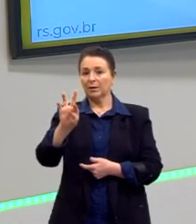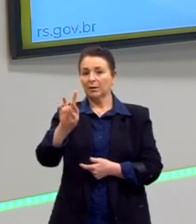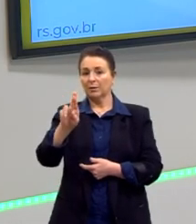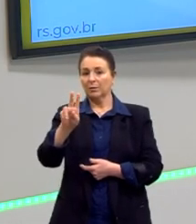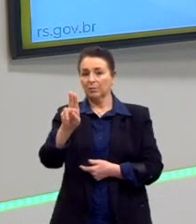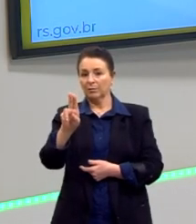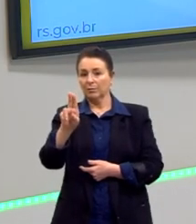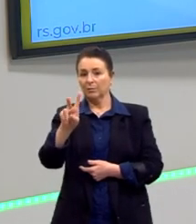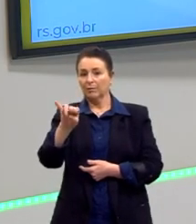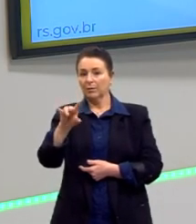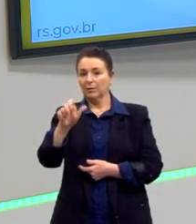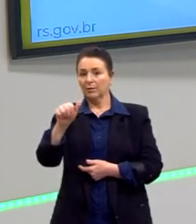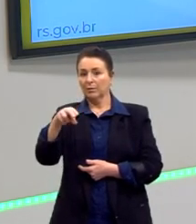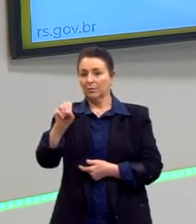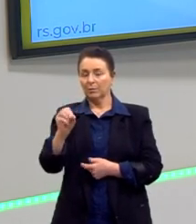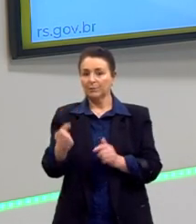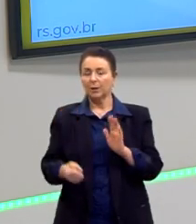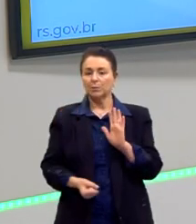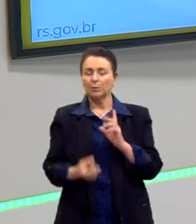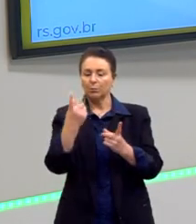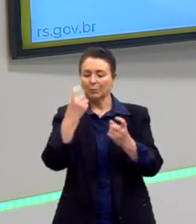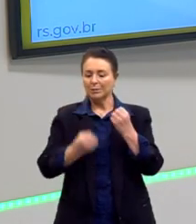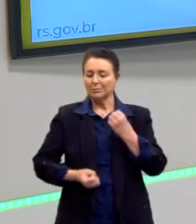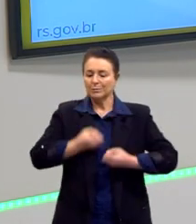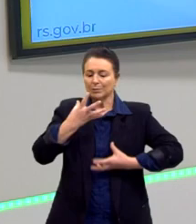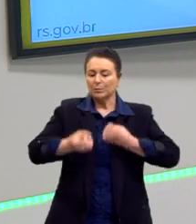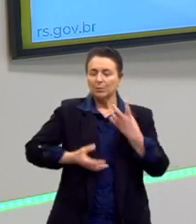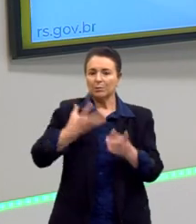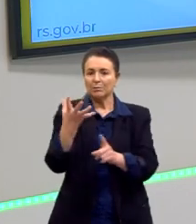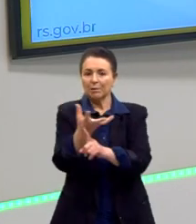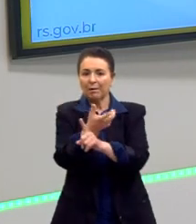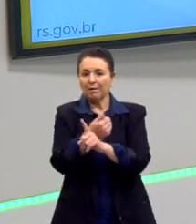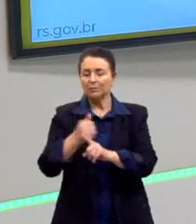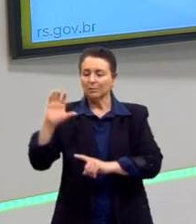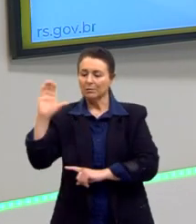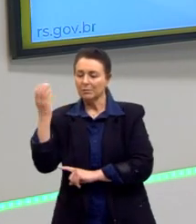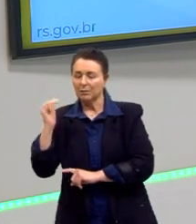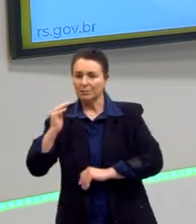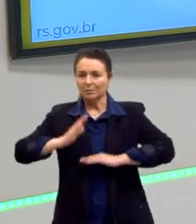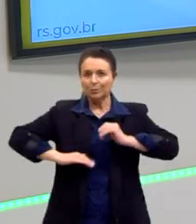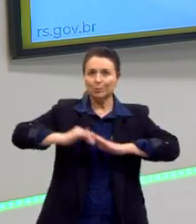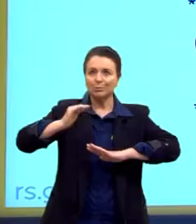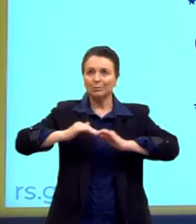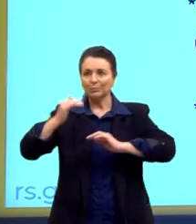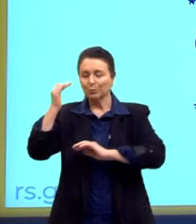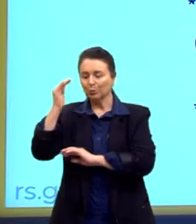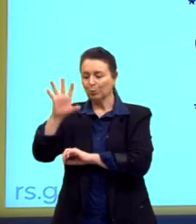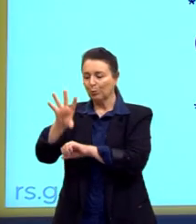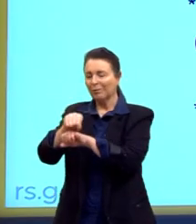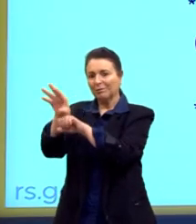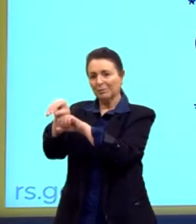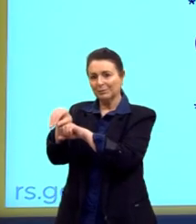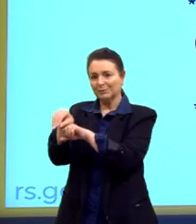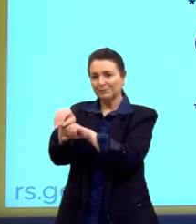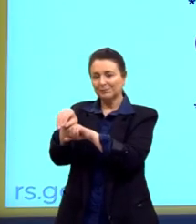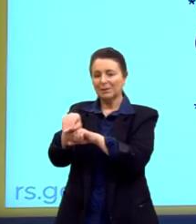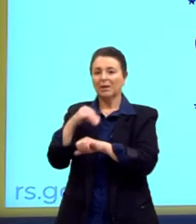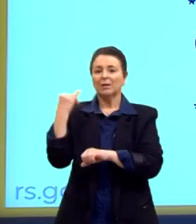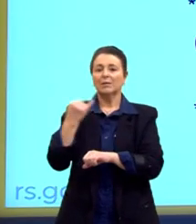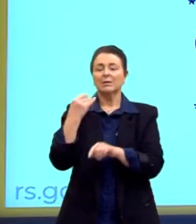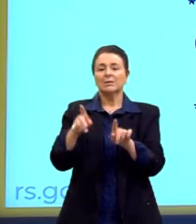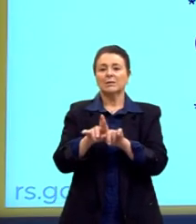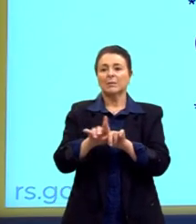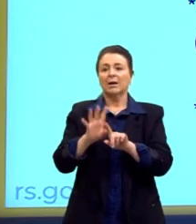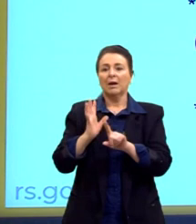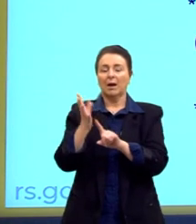ciência que se auto constrói que se conversa na construção do conhecimento outra coisa turma olha